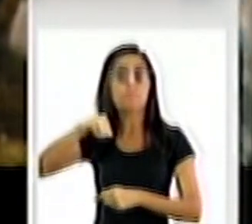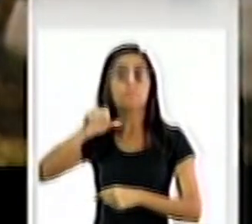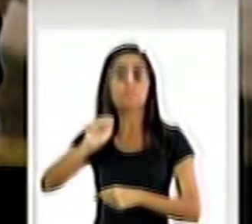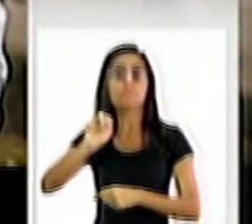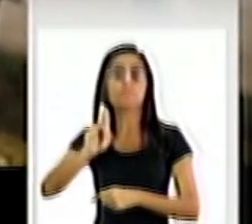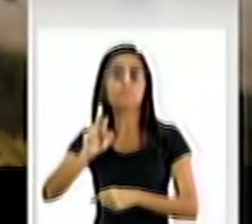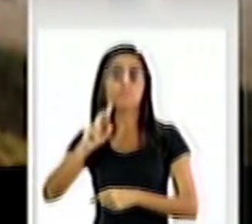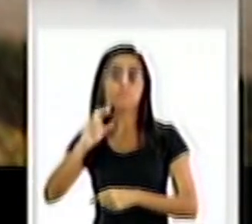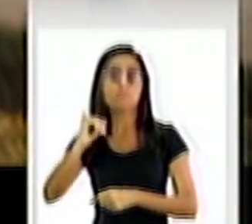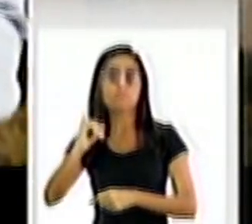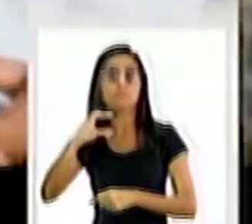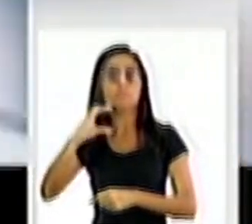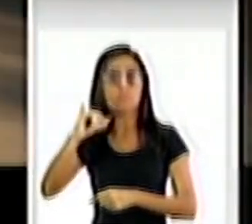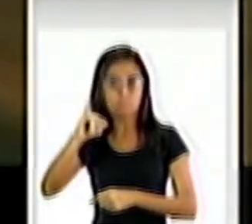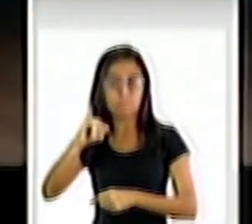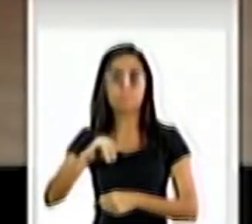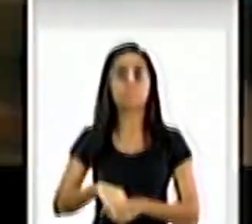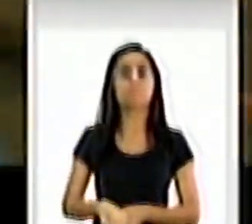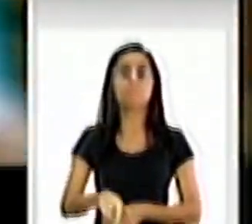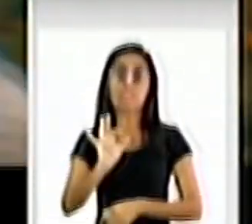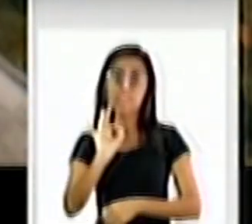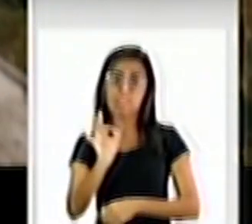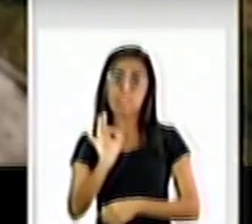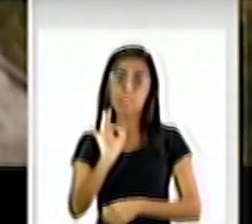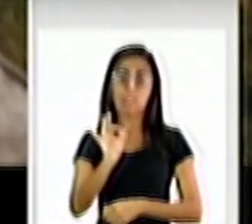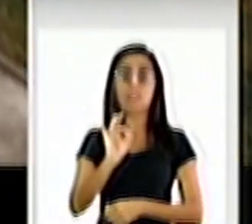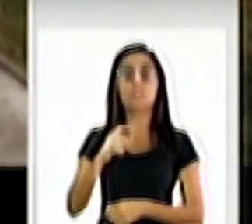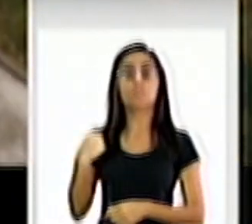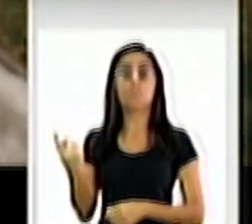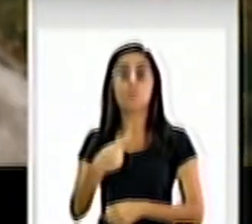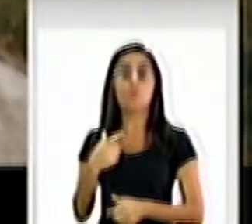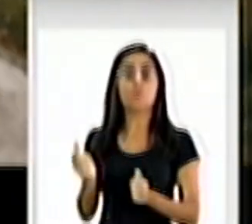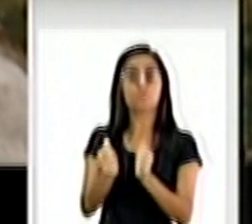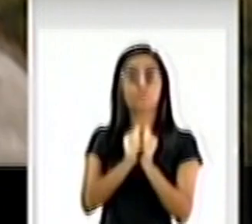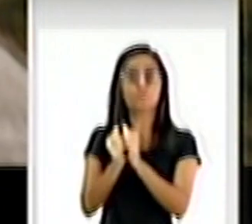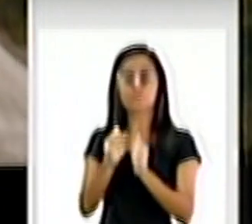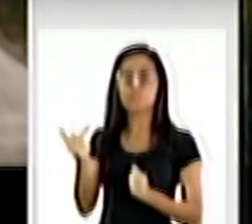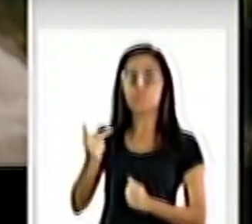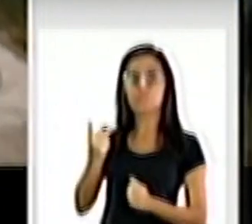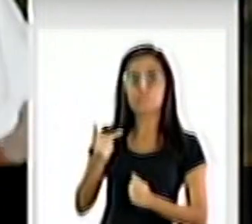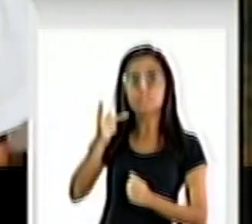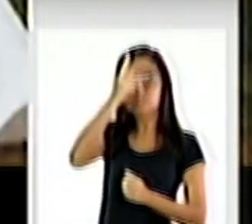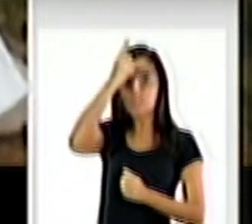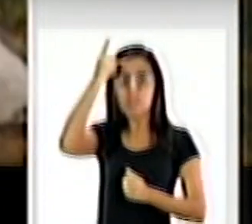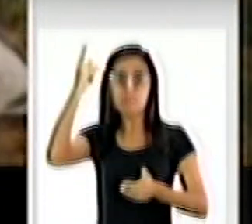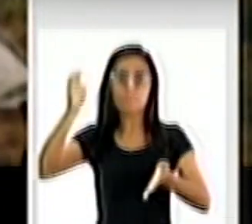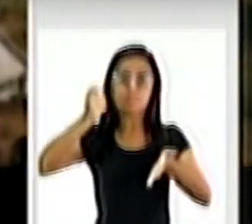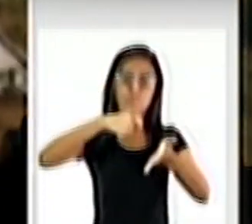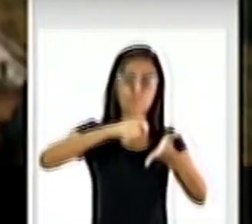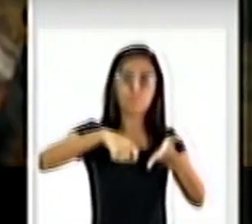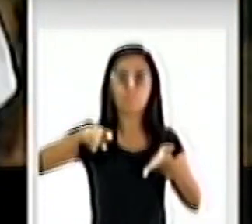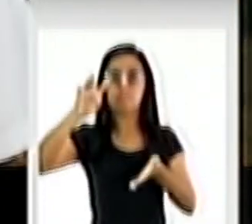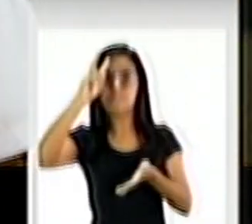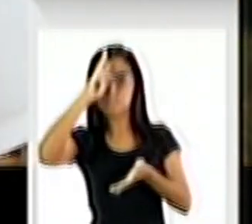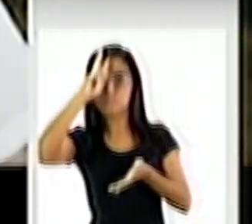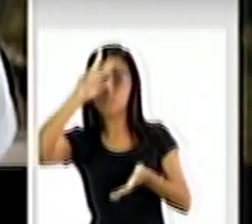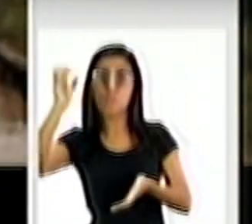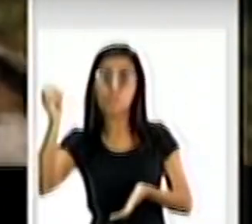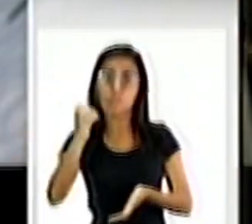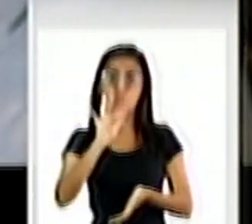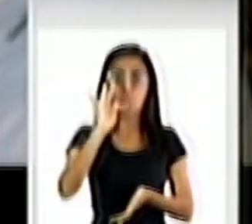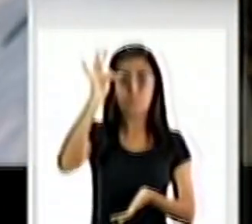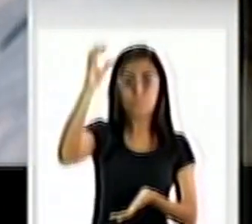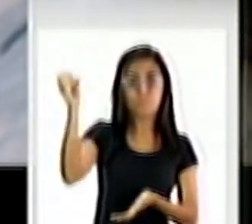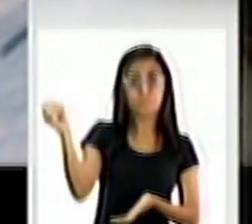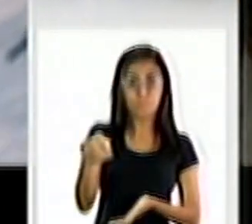advogado Dr. Maurício Aragão. É isso aí, Toninho. Juntos, eu, você e a população vamos escrever uma nova história, um novo